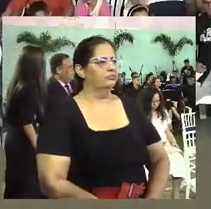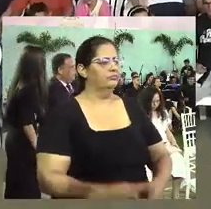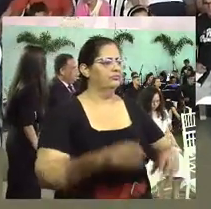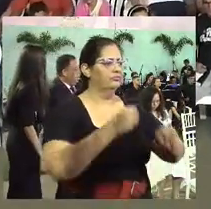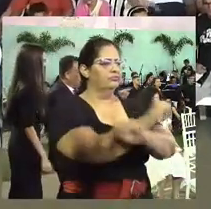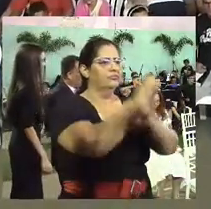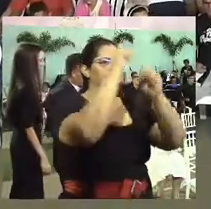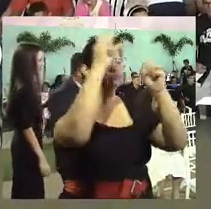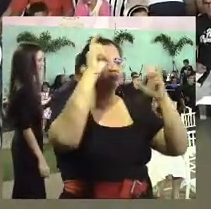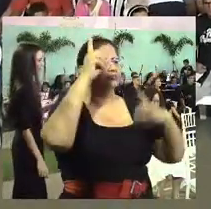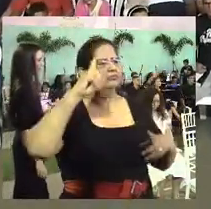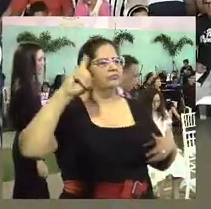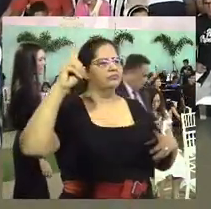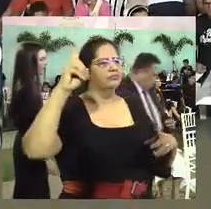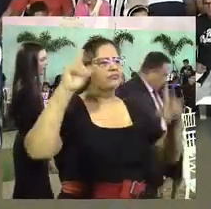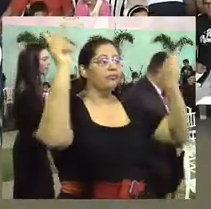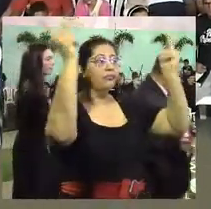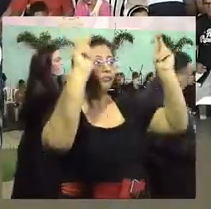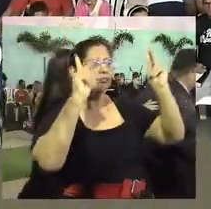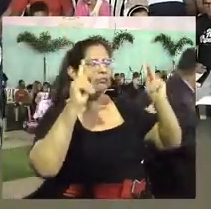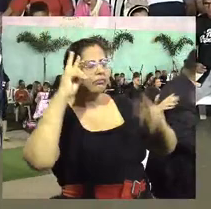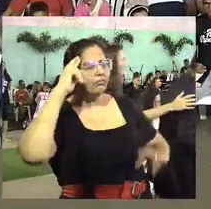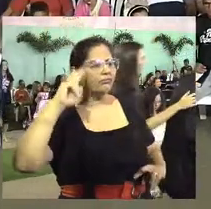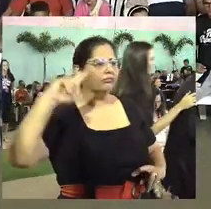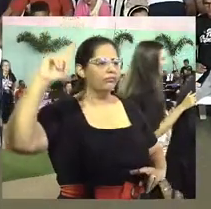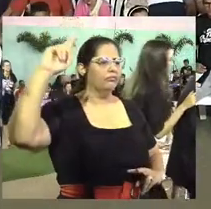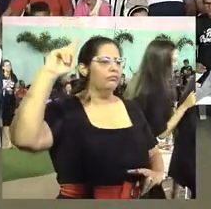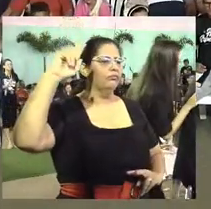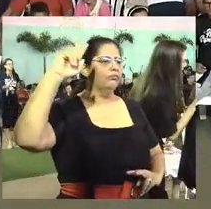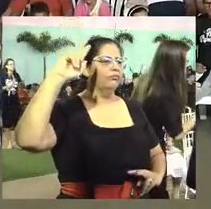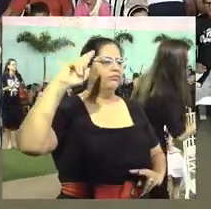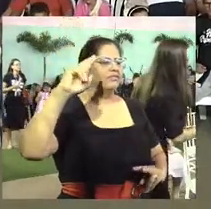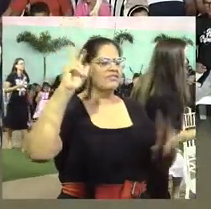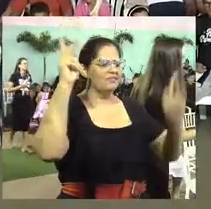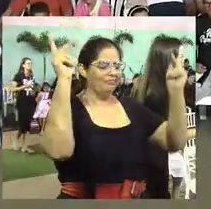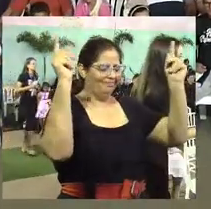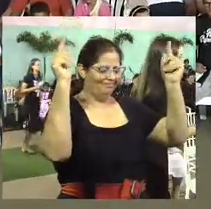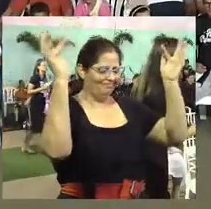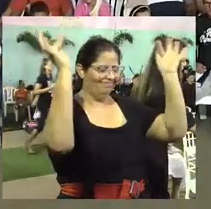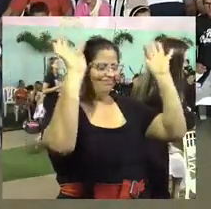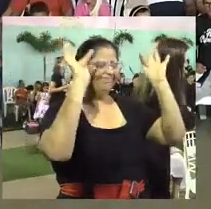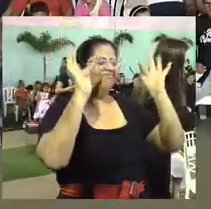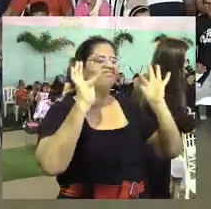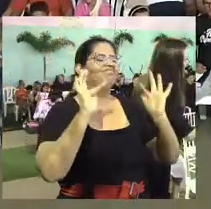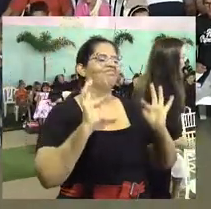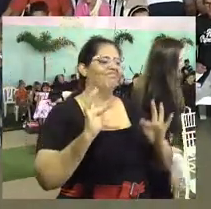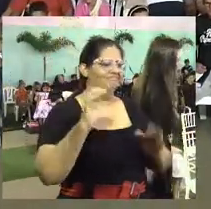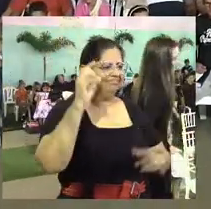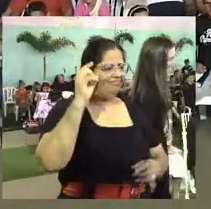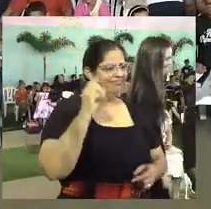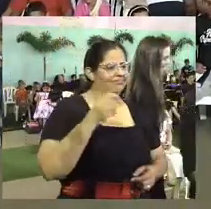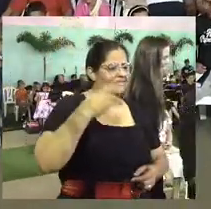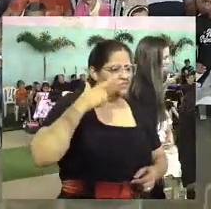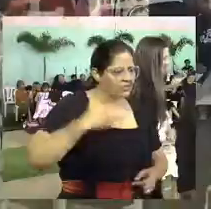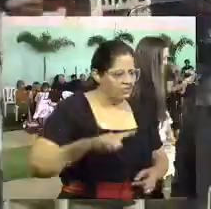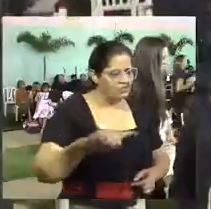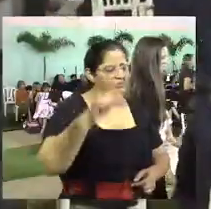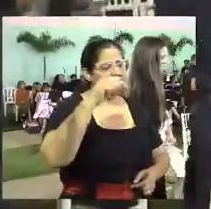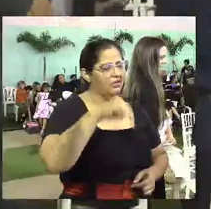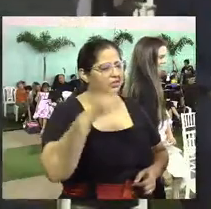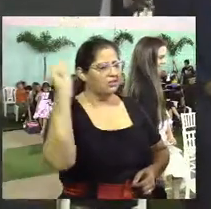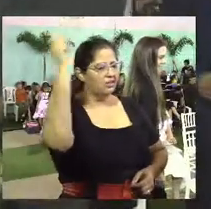glória a Deus cumprimento os irmãos com a paz do Senhor estamos felizes por mais uma vez Ariquemes de estarmos aqui